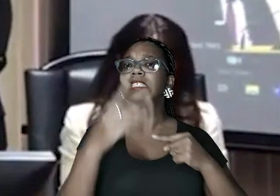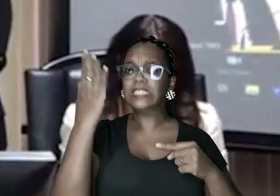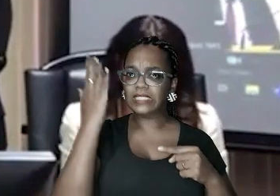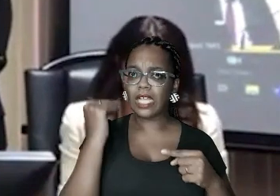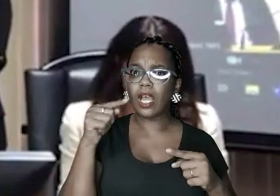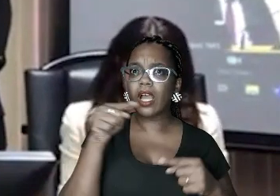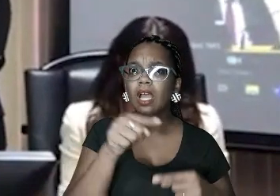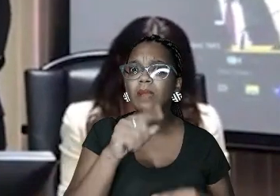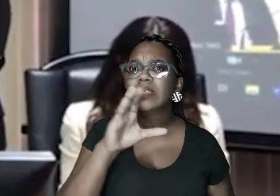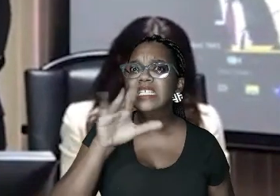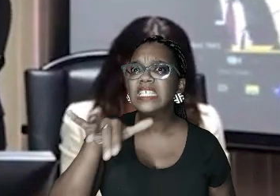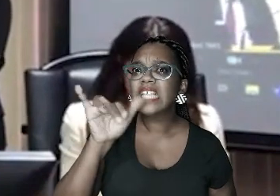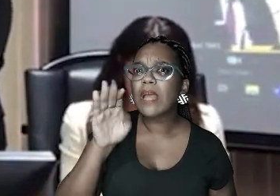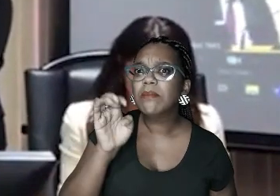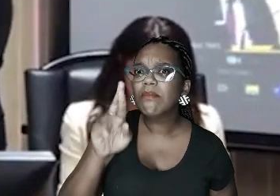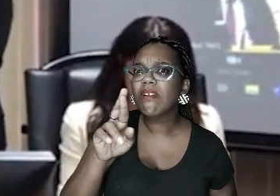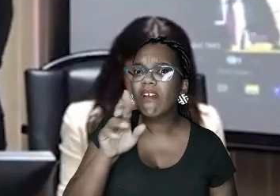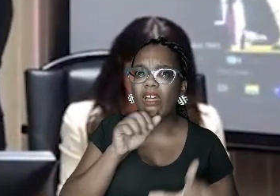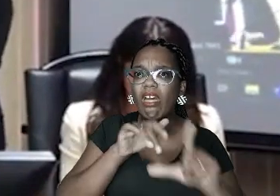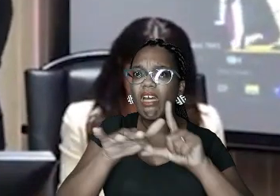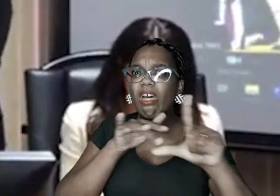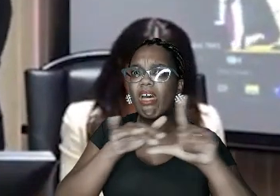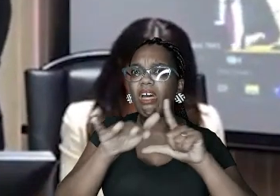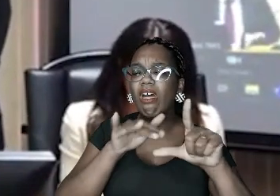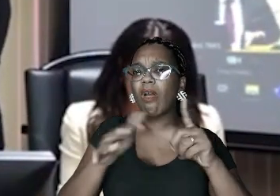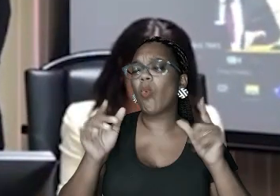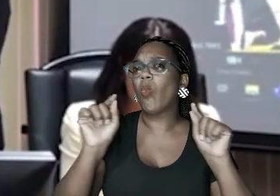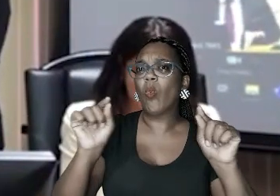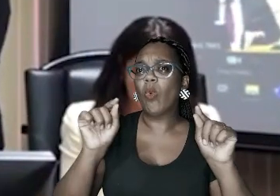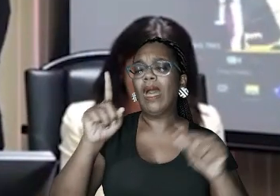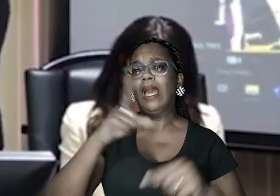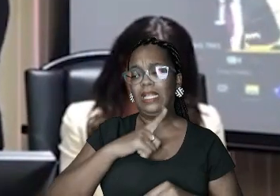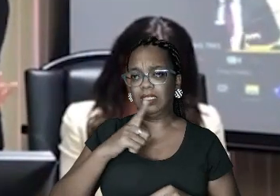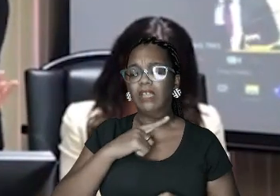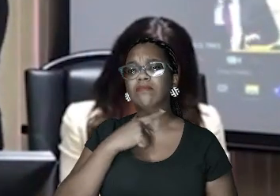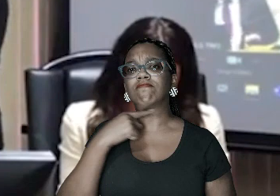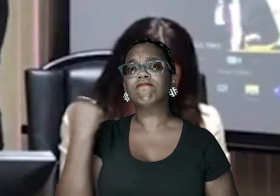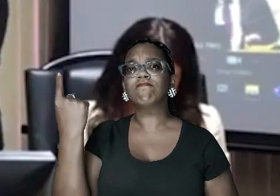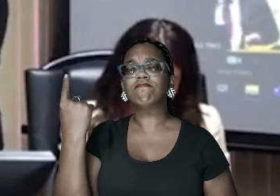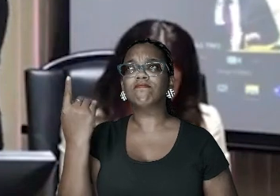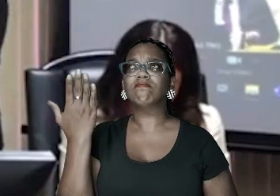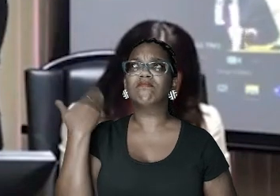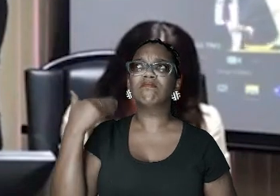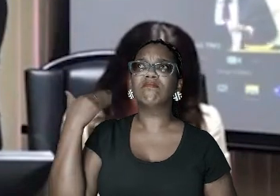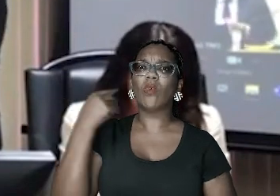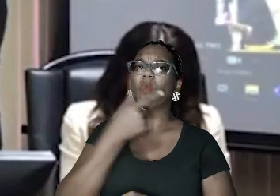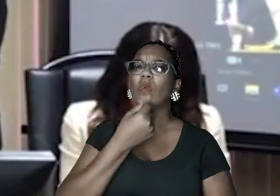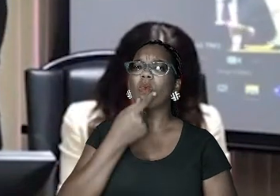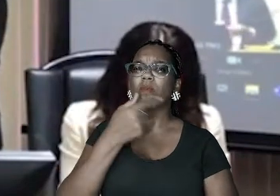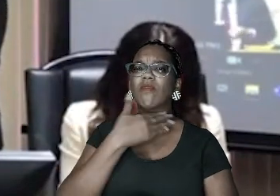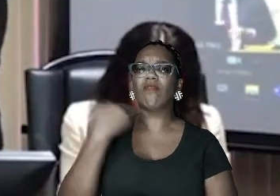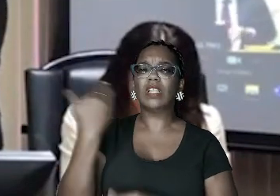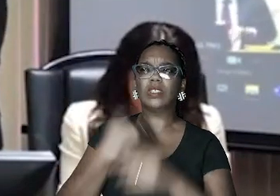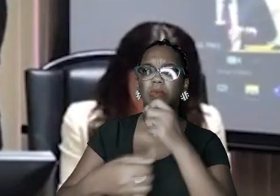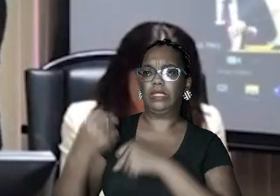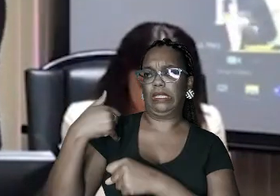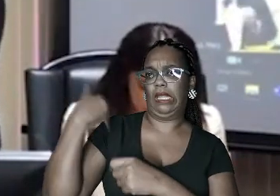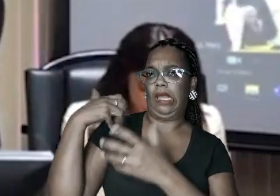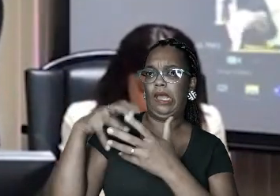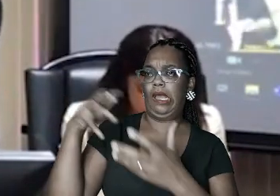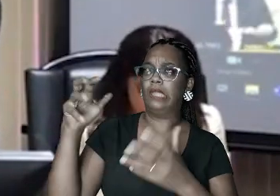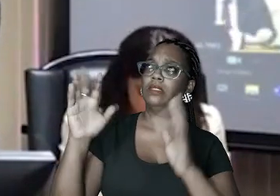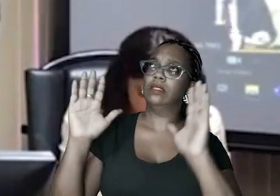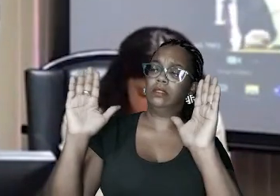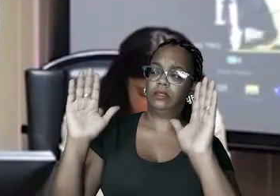ser tratado como ilícito porque nem isso nós sabemos é um algo sem margem para controversa o nosso hairman ele faleceu aí alguns